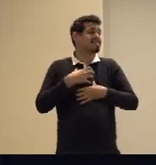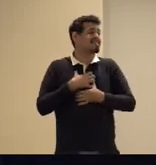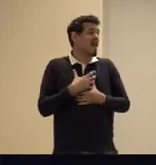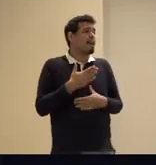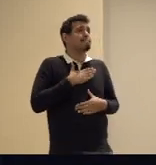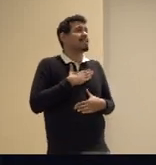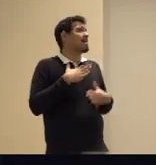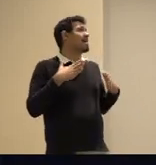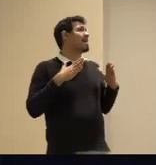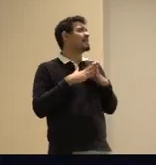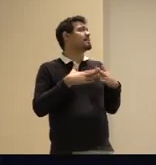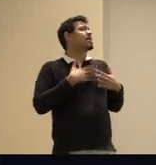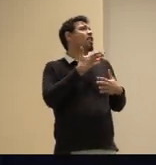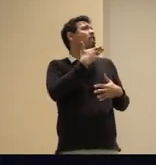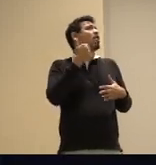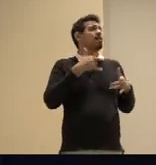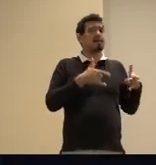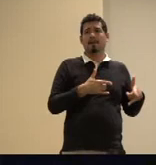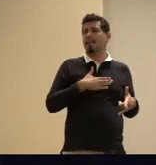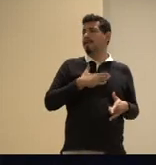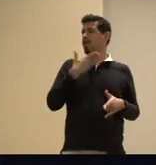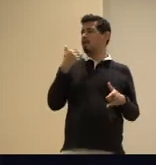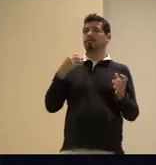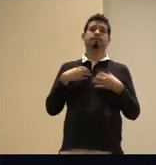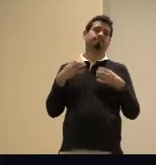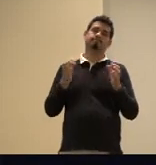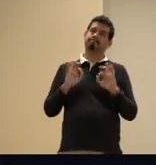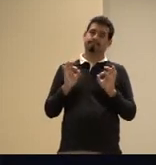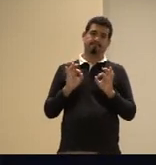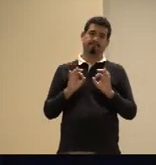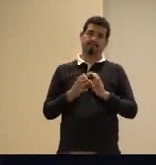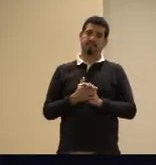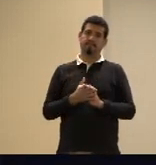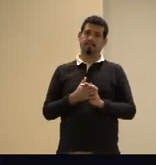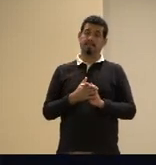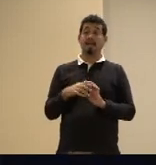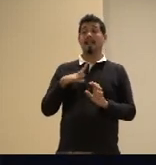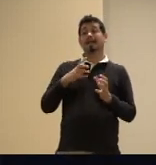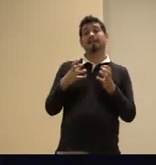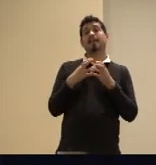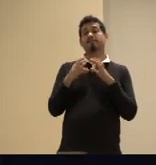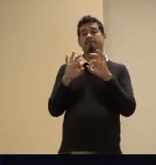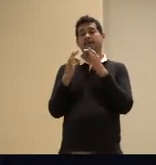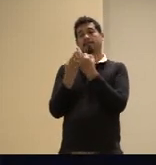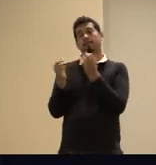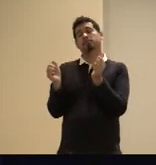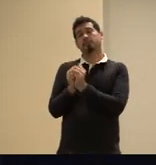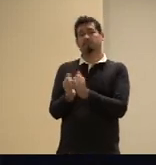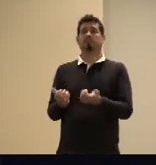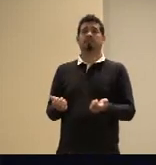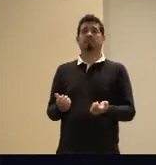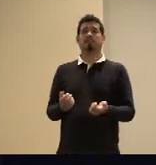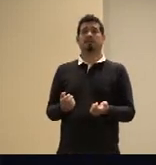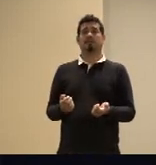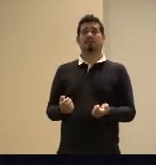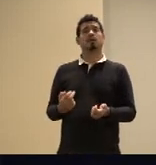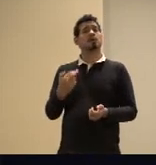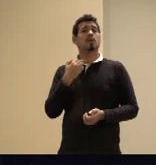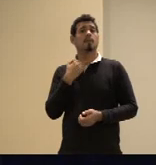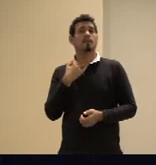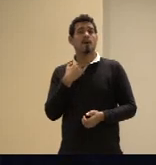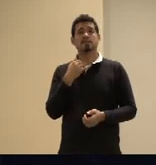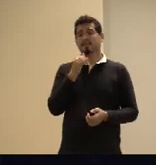que aquela é a melhor cama, que aquela cama é melhor que está com a mãe dela, que está com o pai dela. Então, eu não posso